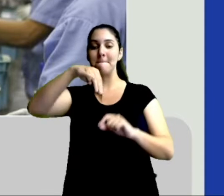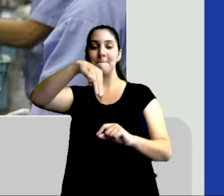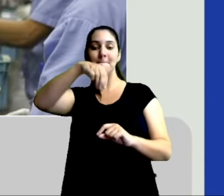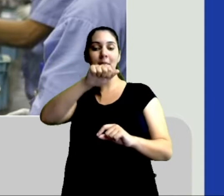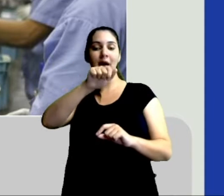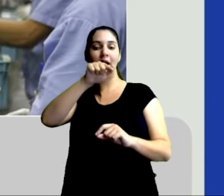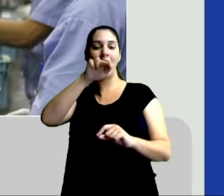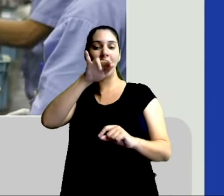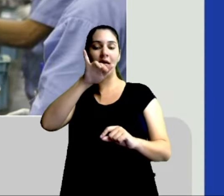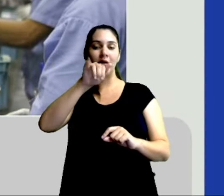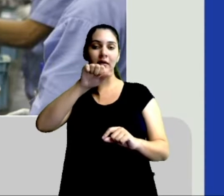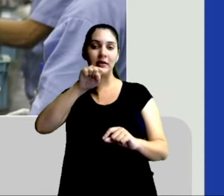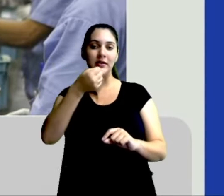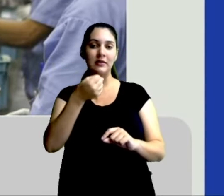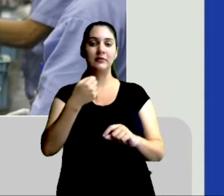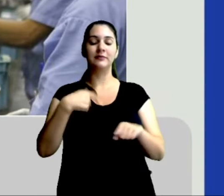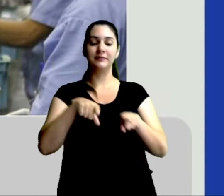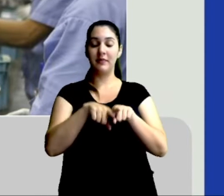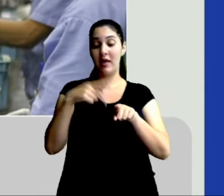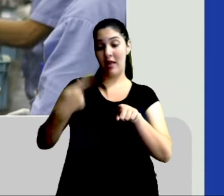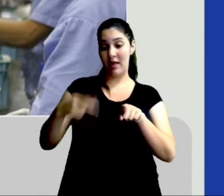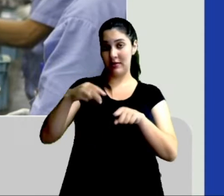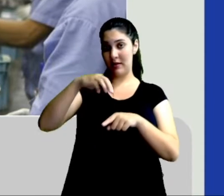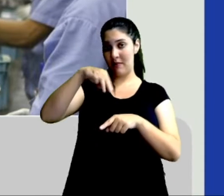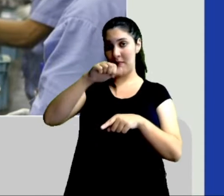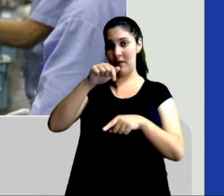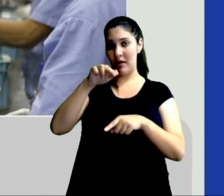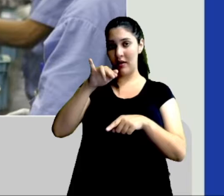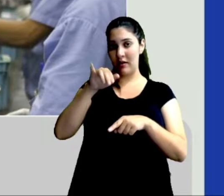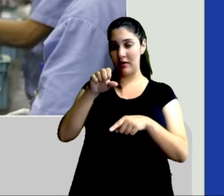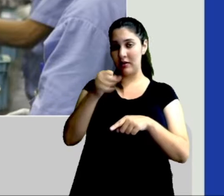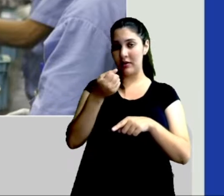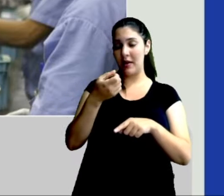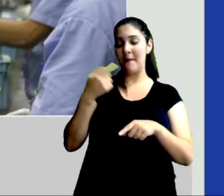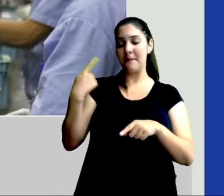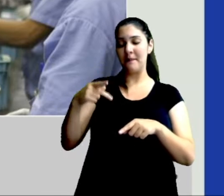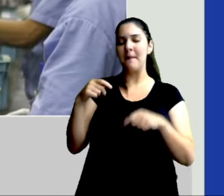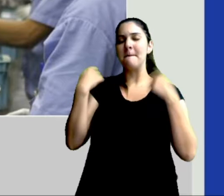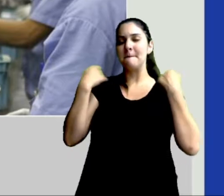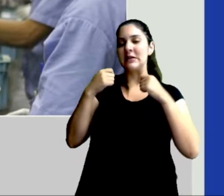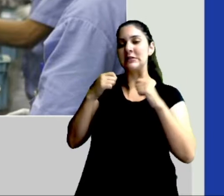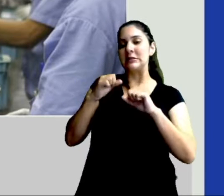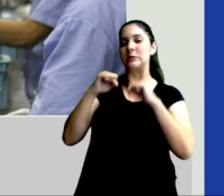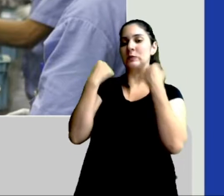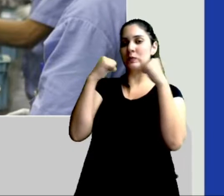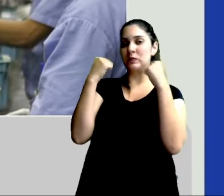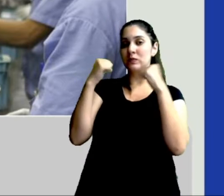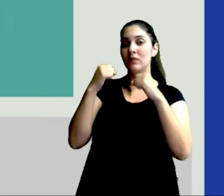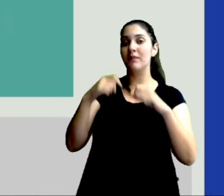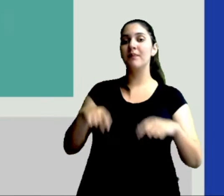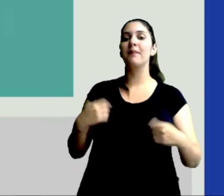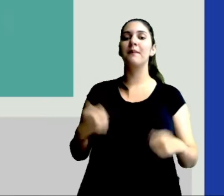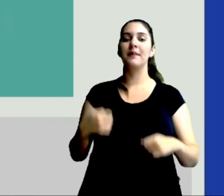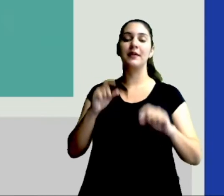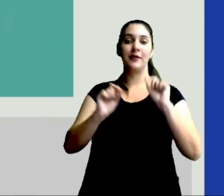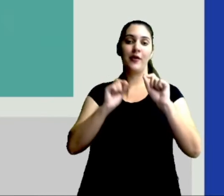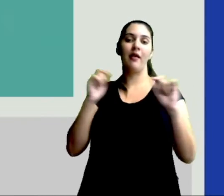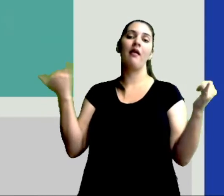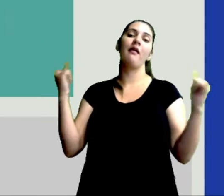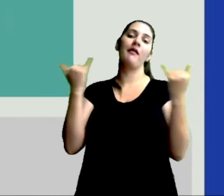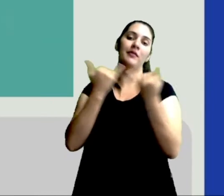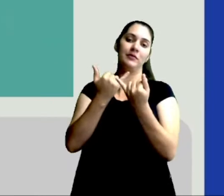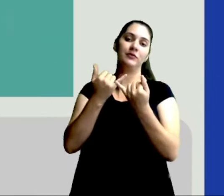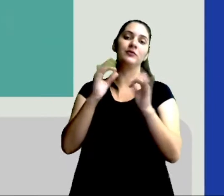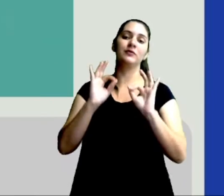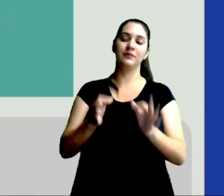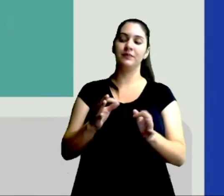E se a gente fala de máquina, essa máquina, para se funcionar, ela precisa de energia, né?